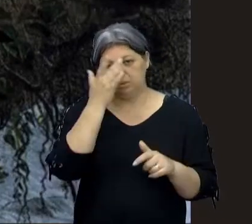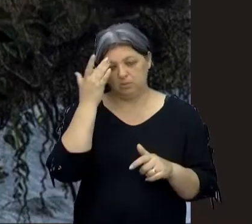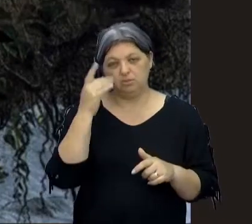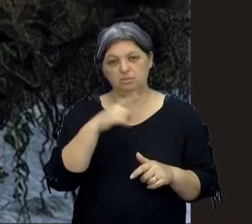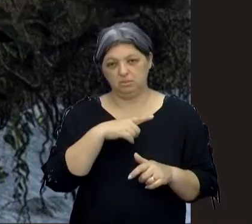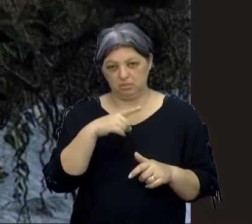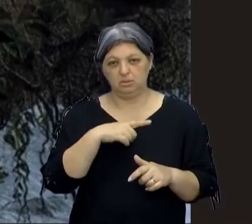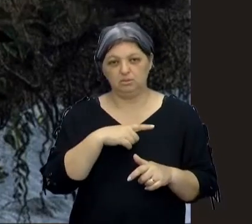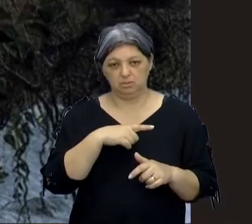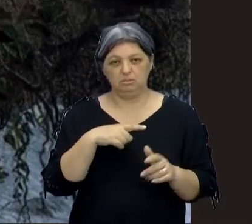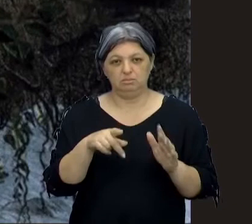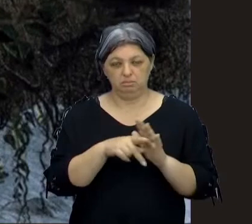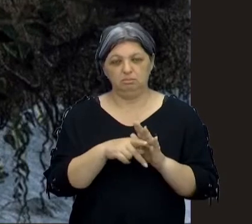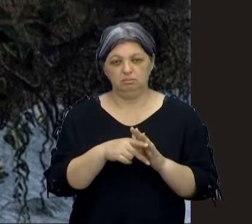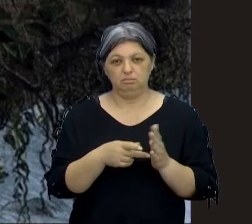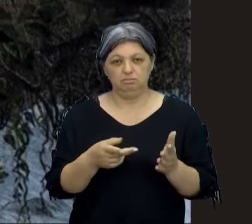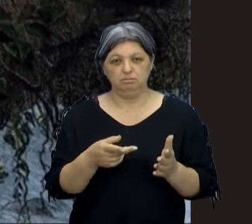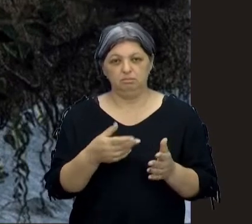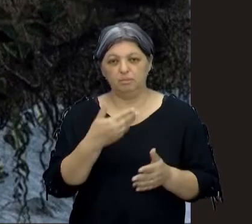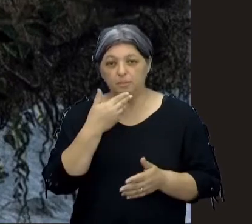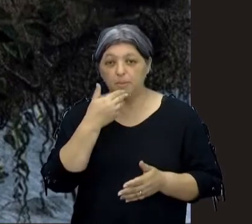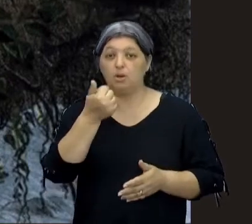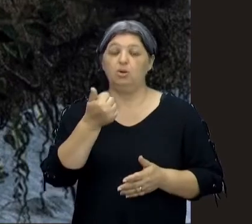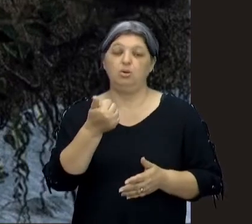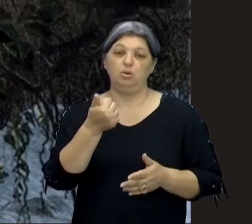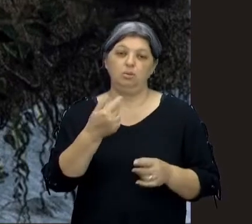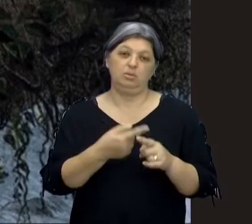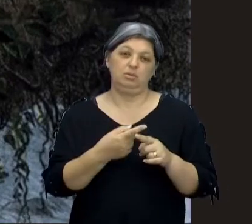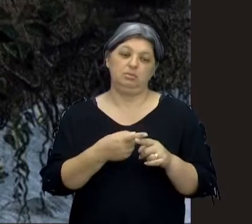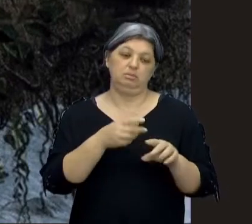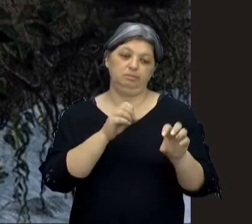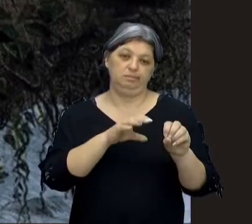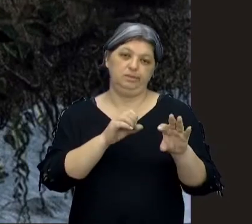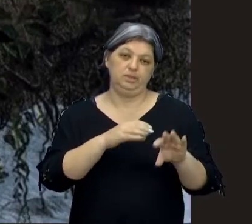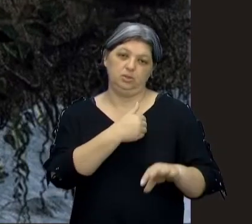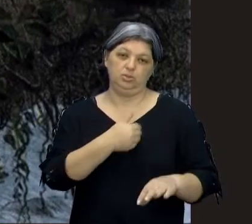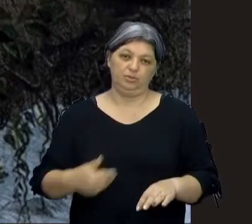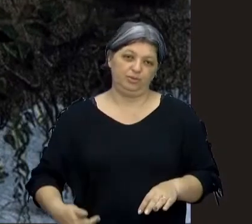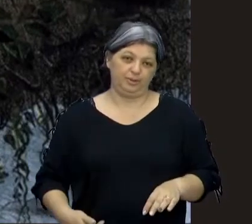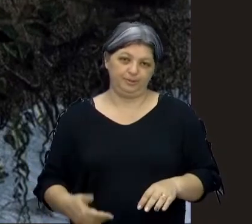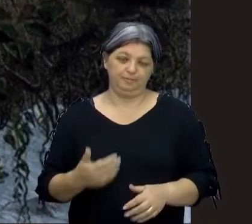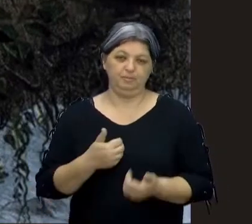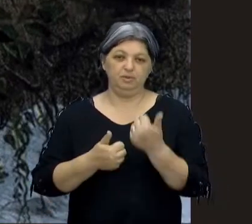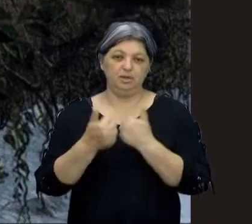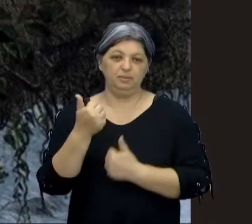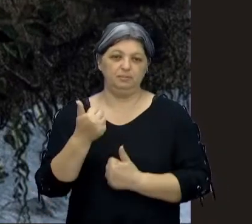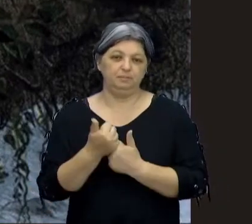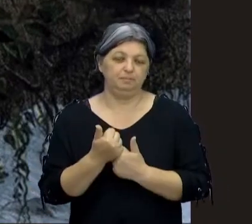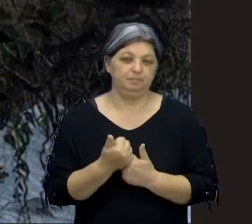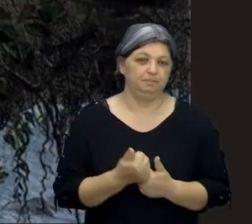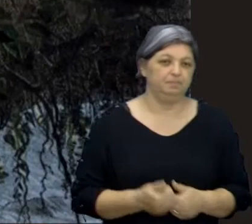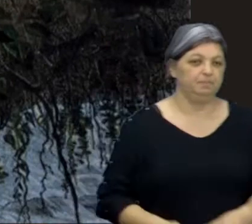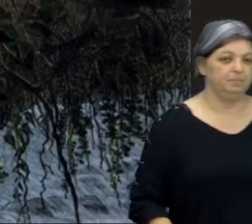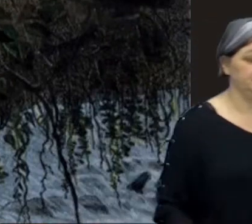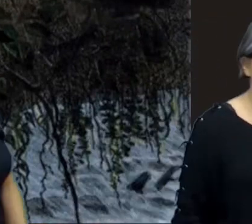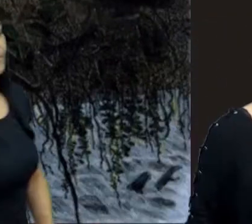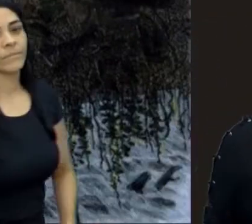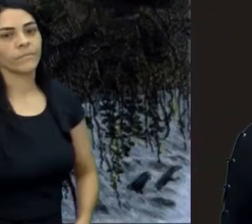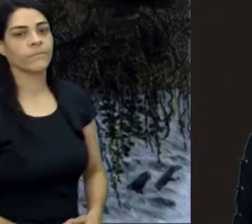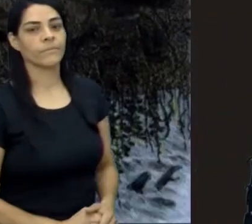assim consideram melhor do que o ensino público e dessa forma você acaba tendo que